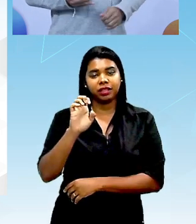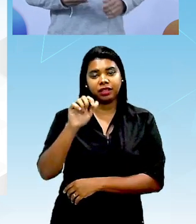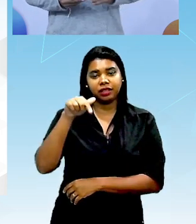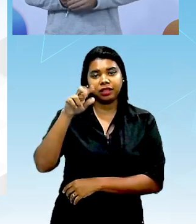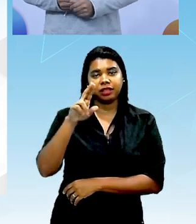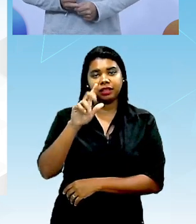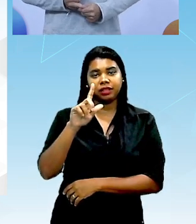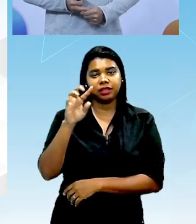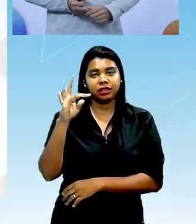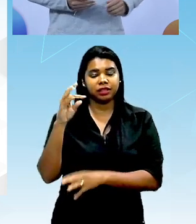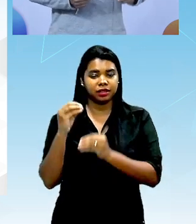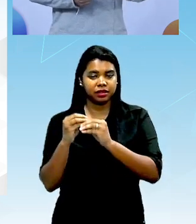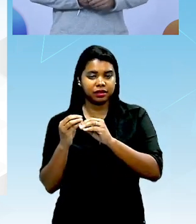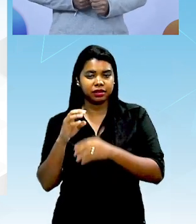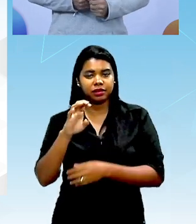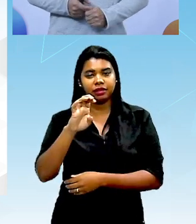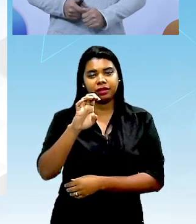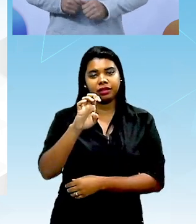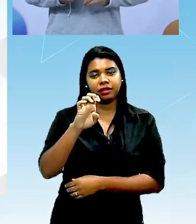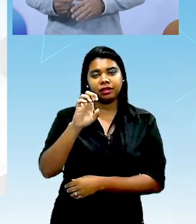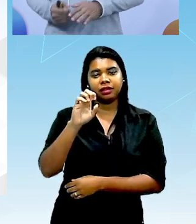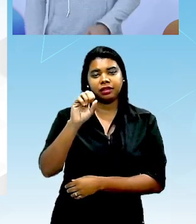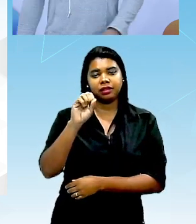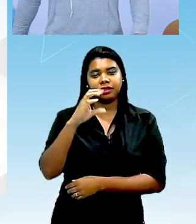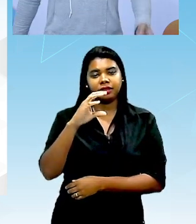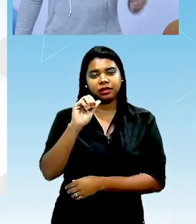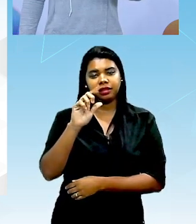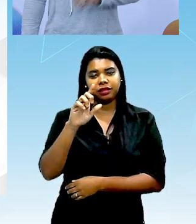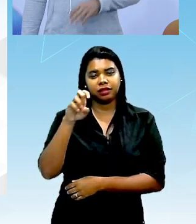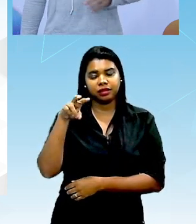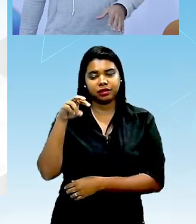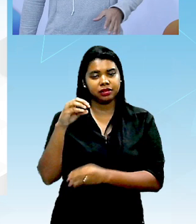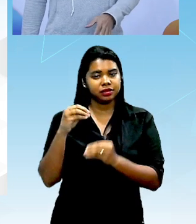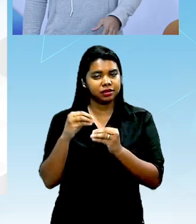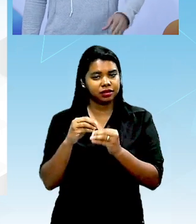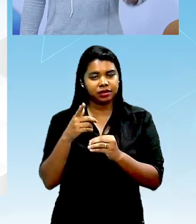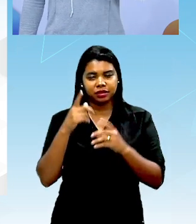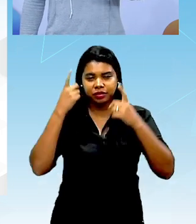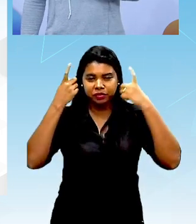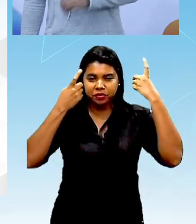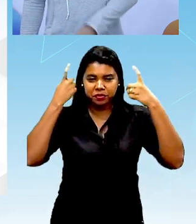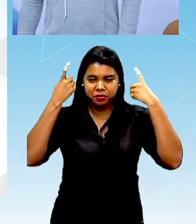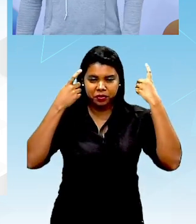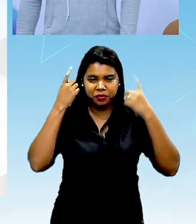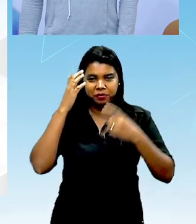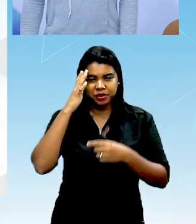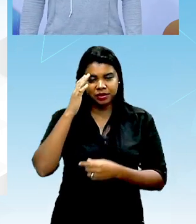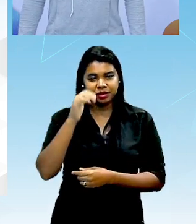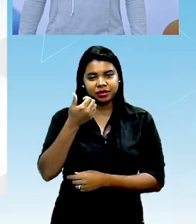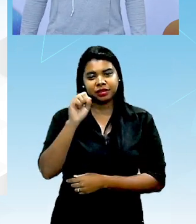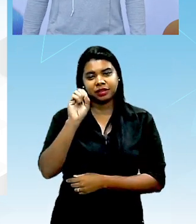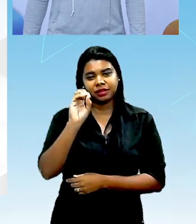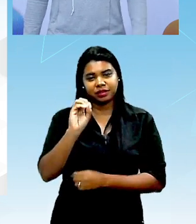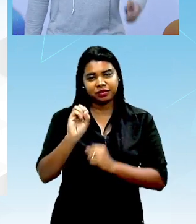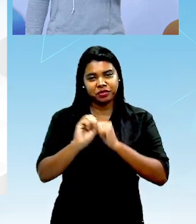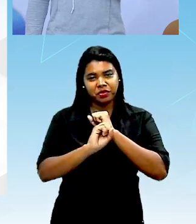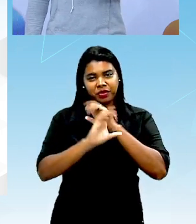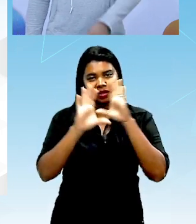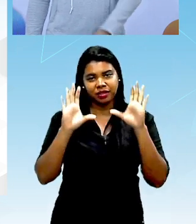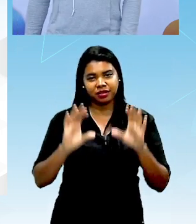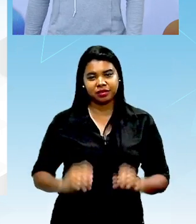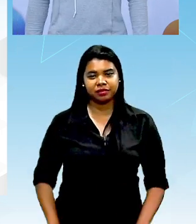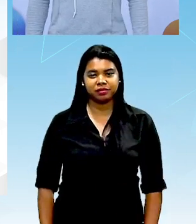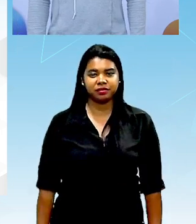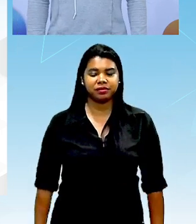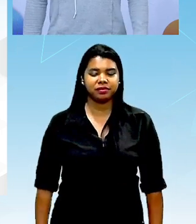isósceles, escaleno, retângulo, não se preocupa. A soma dos ângulos internos vale 180. Tá claro, então?